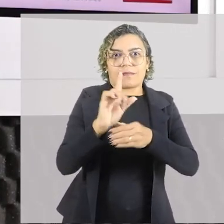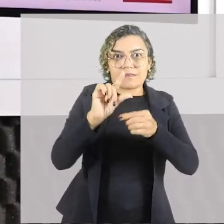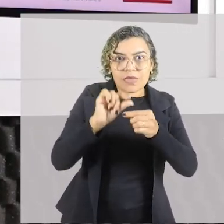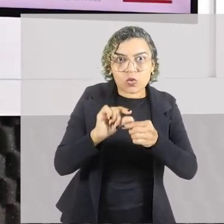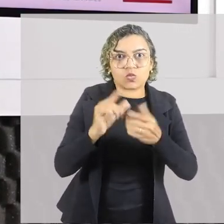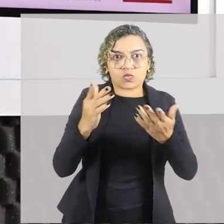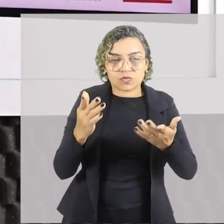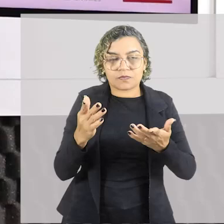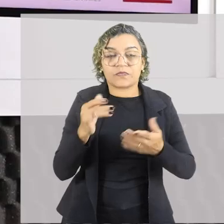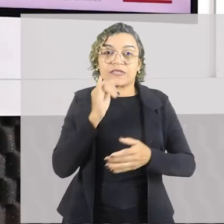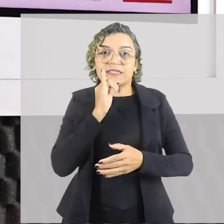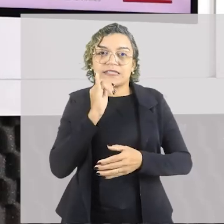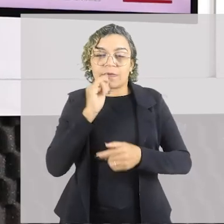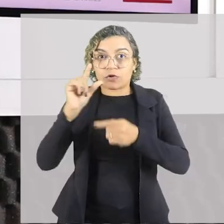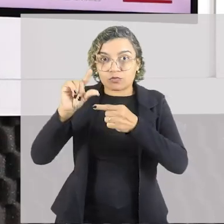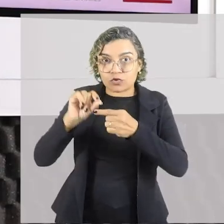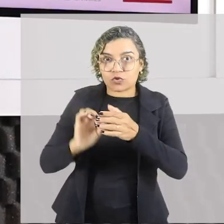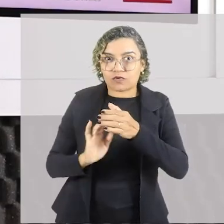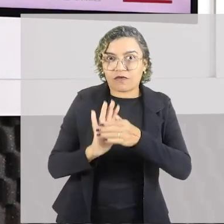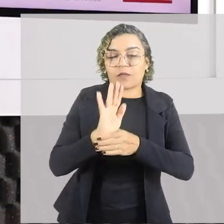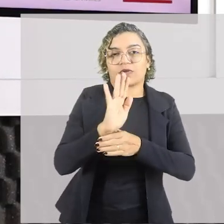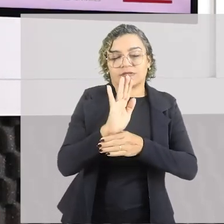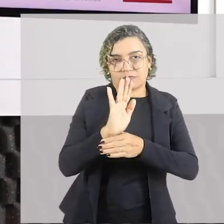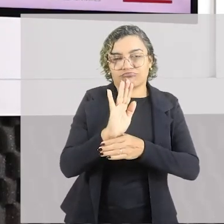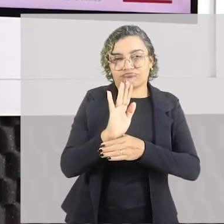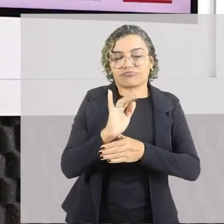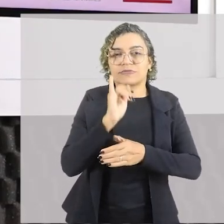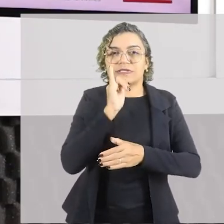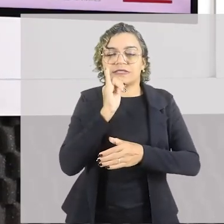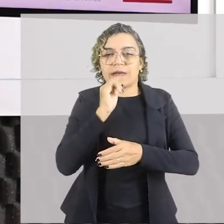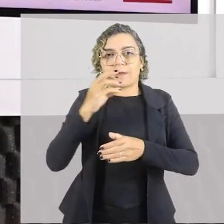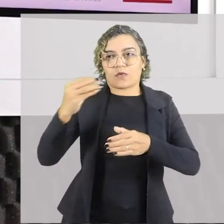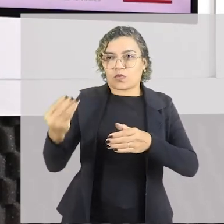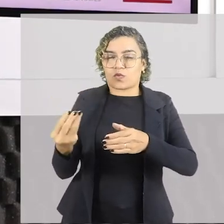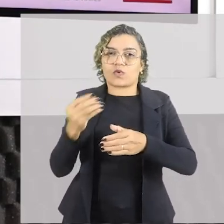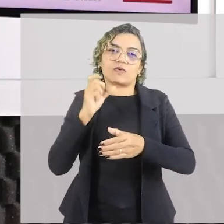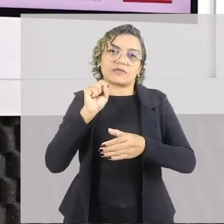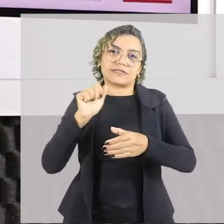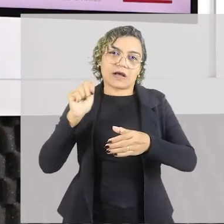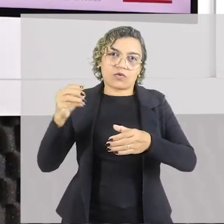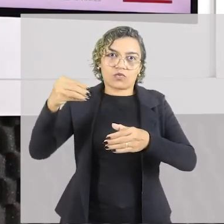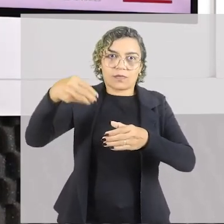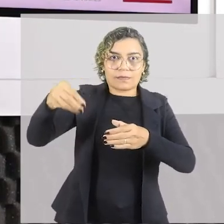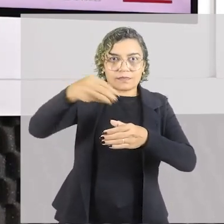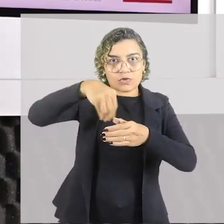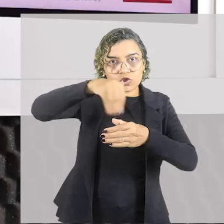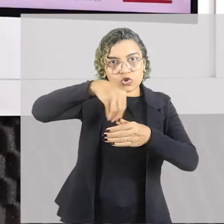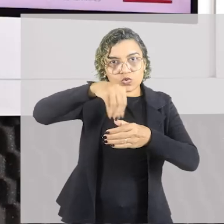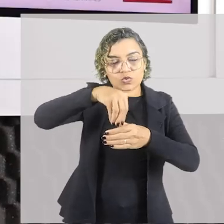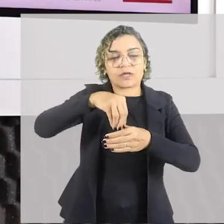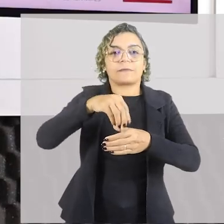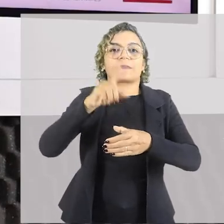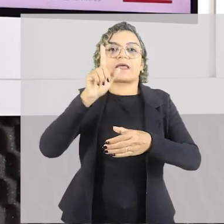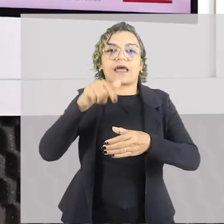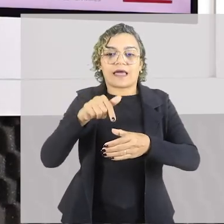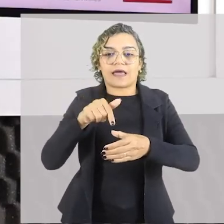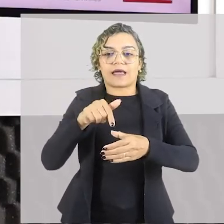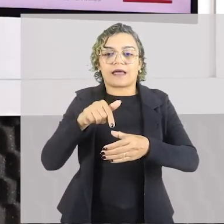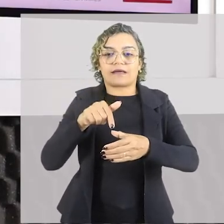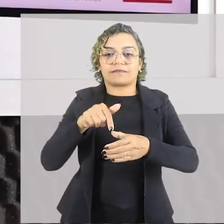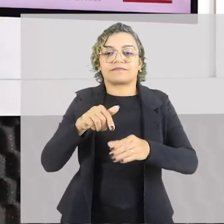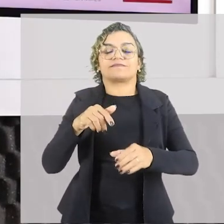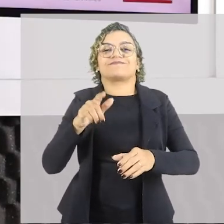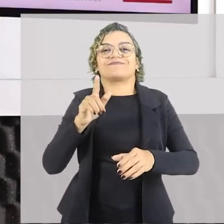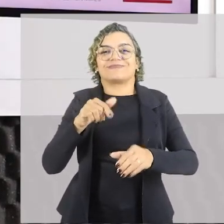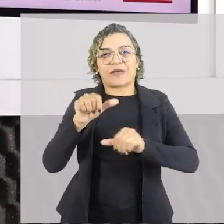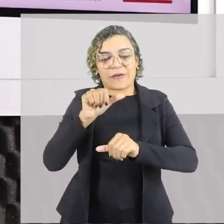diminuição nessa evaporação, porque eu botei um sal, um soluto, eu chamo de efeito coligativo ou